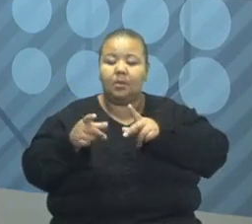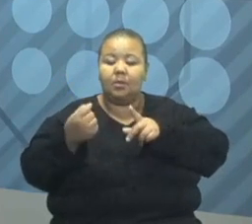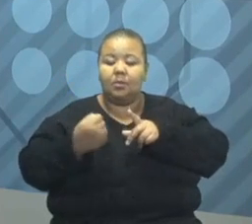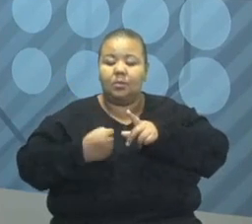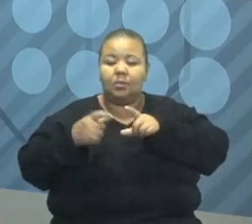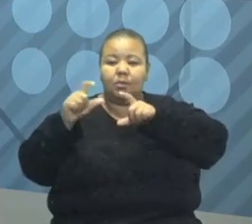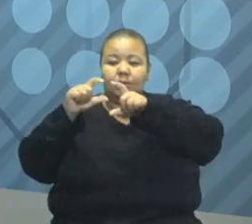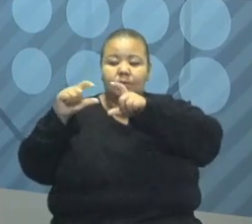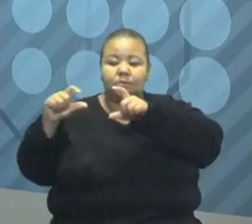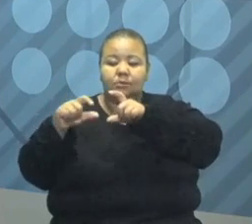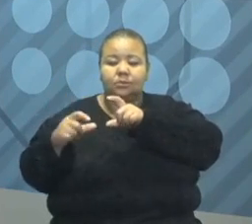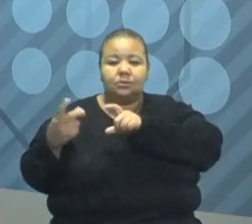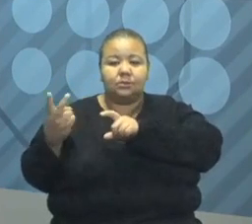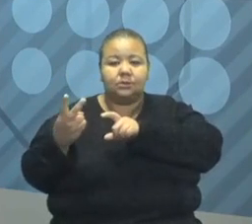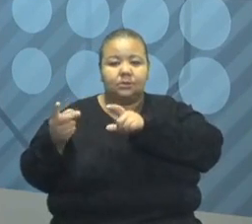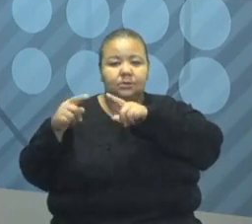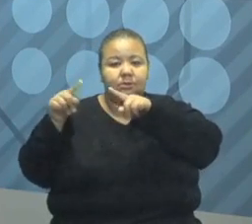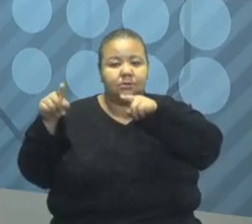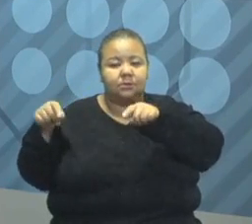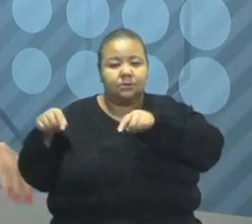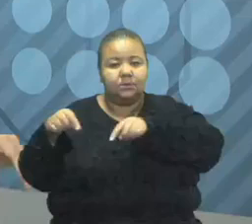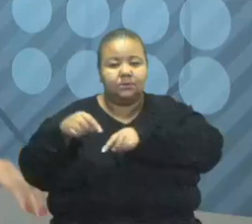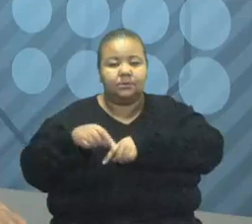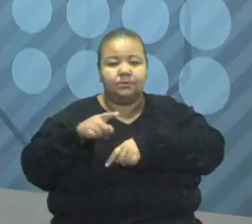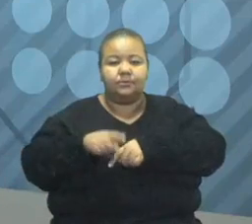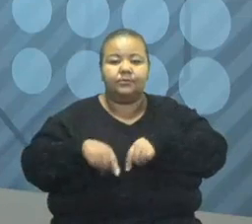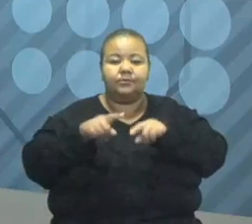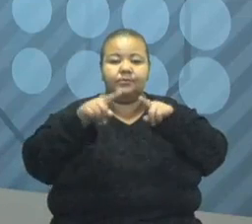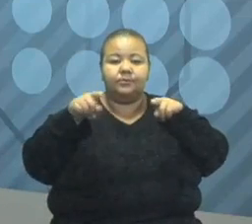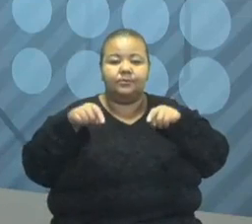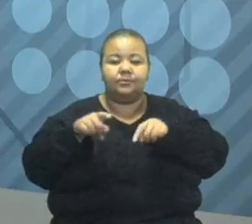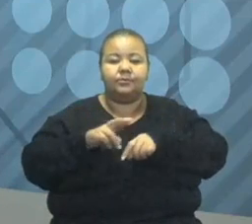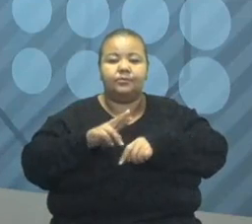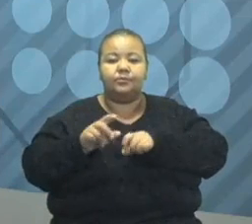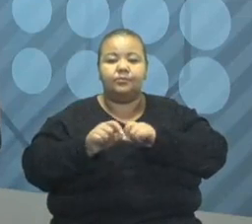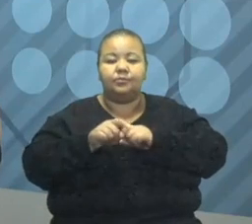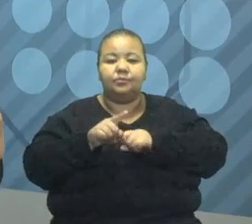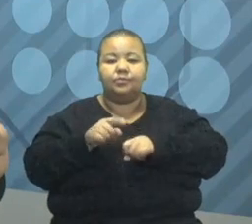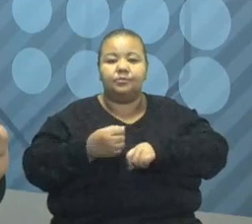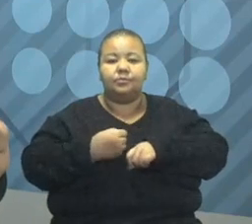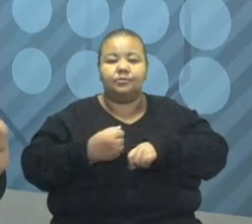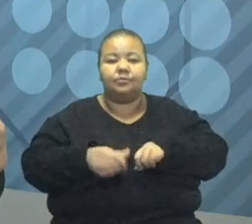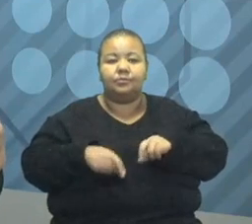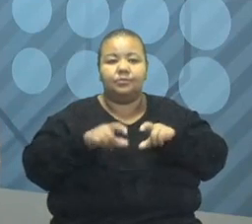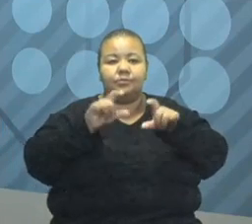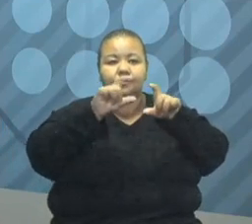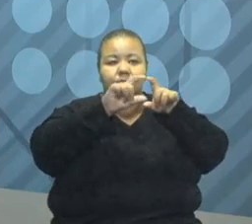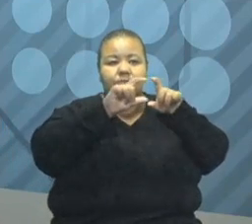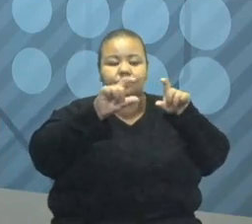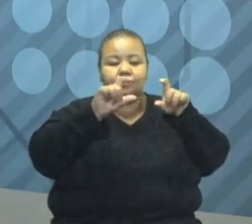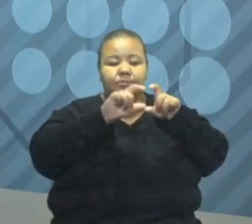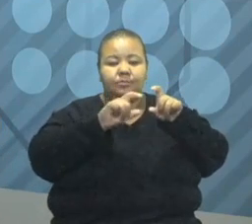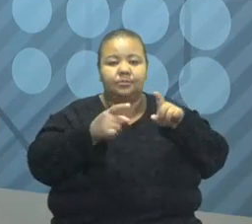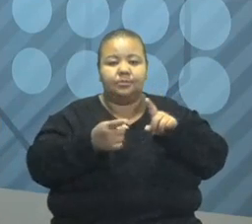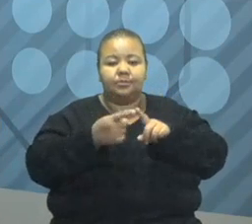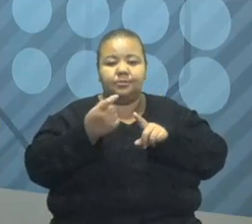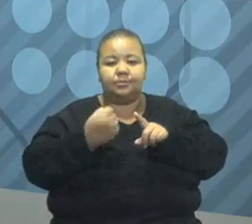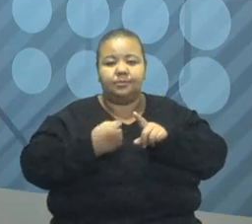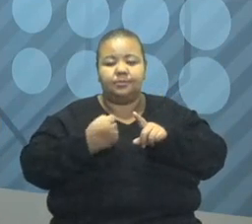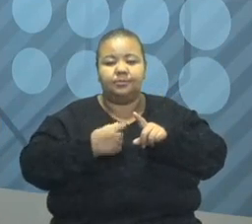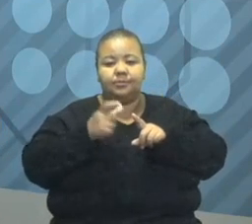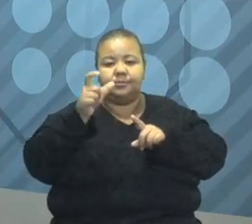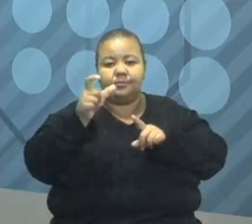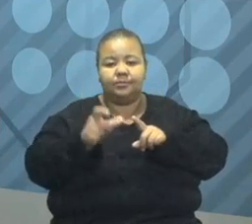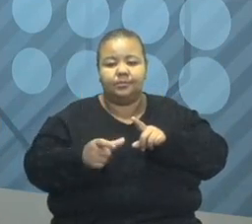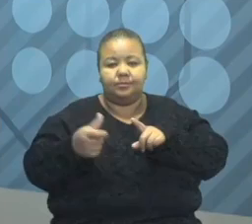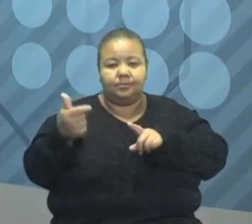linhas da minha segunda matriz. E a minha matriz resultante vai ser quem? O número de linhas da primeira matriz com o número de colunas da minha